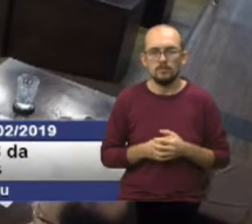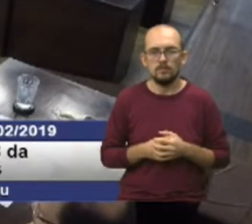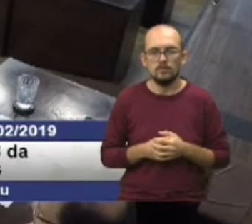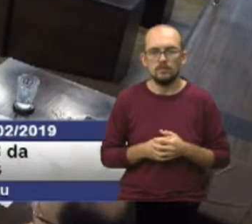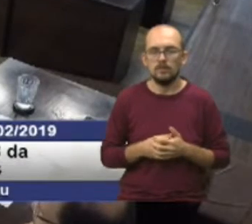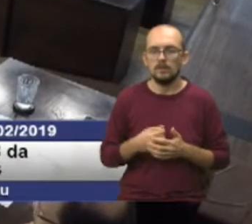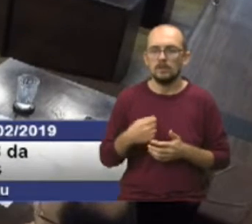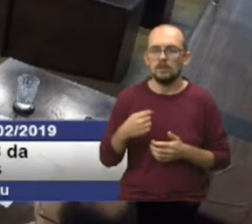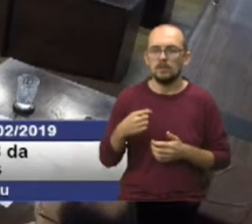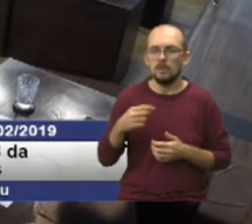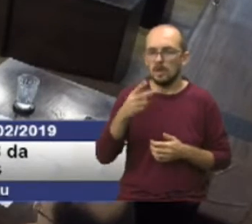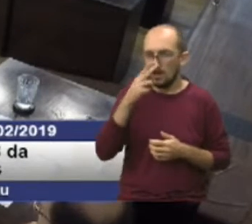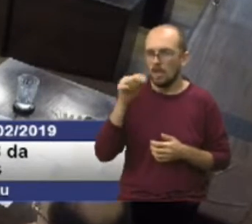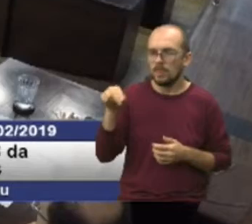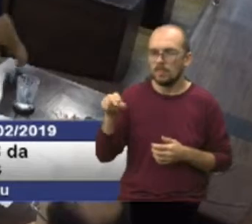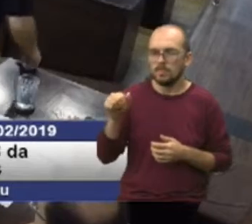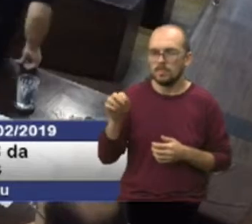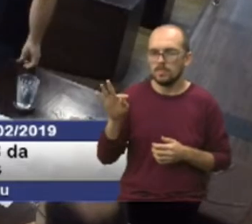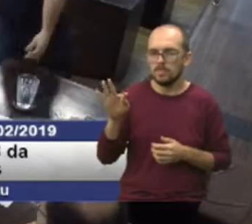A Natália aqui.